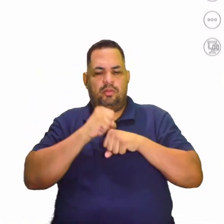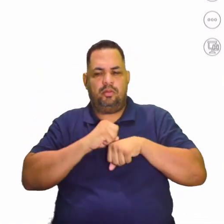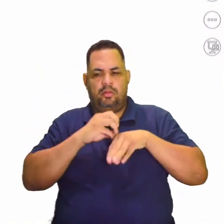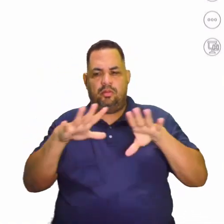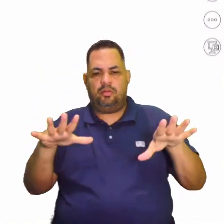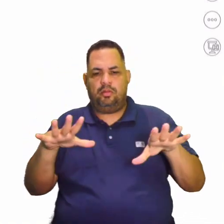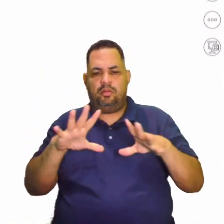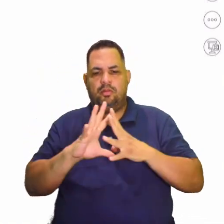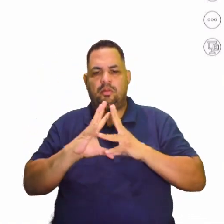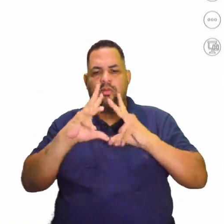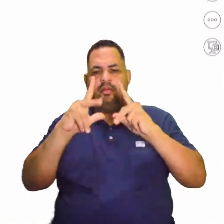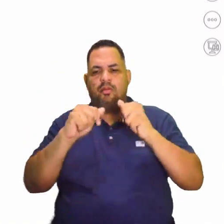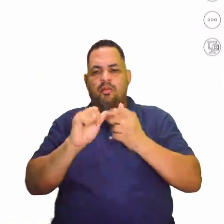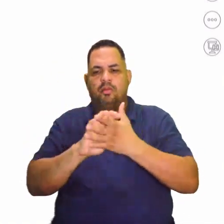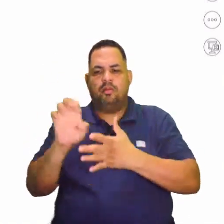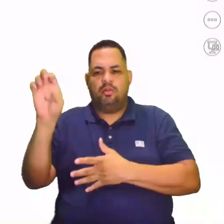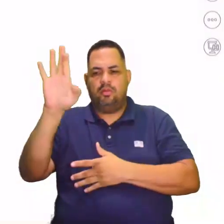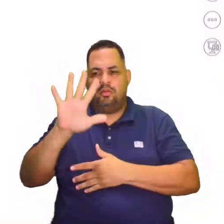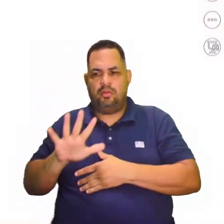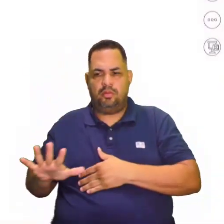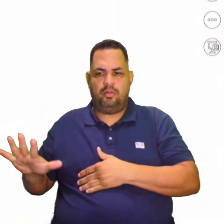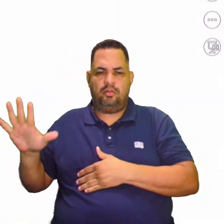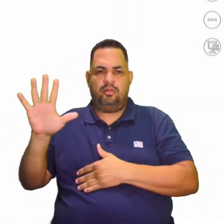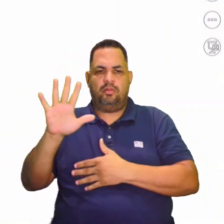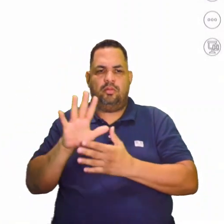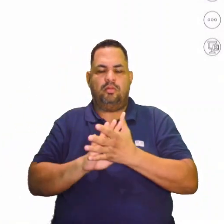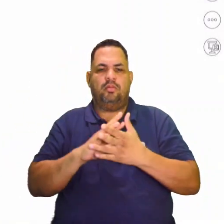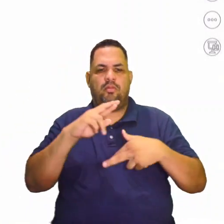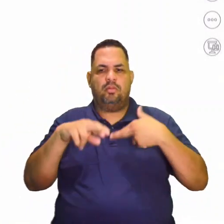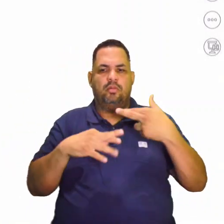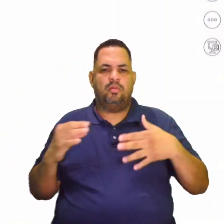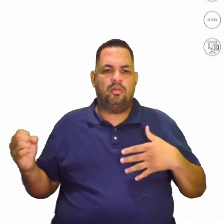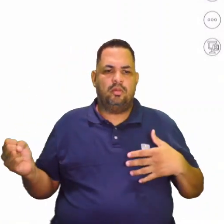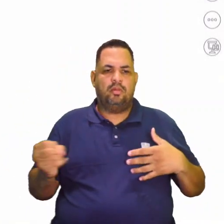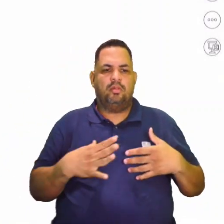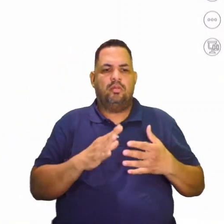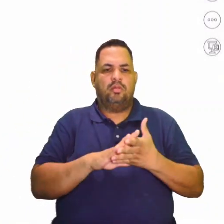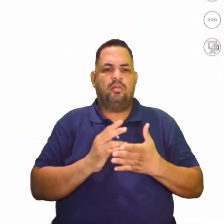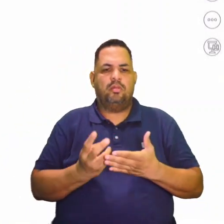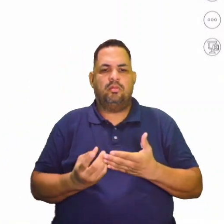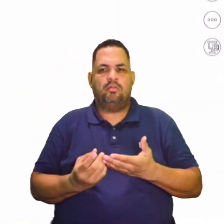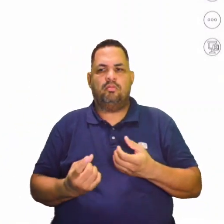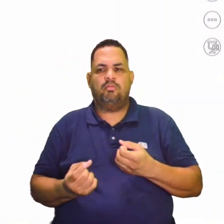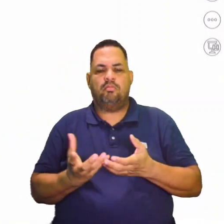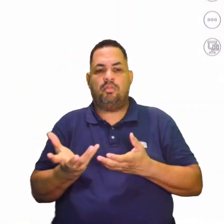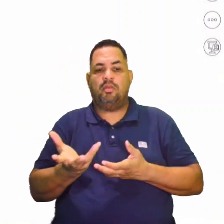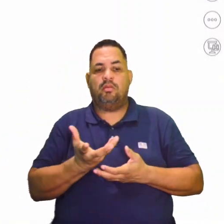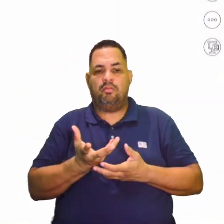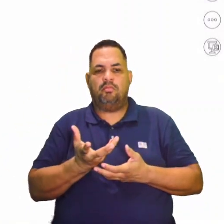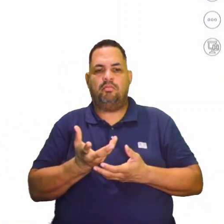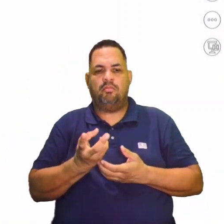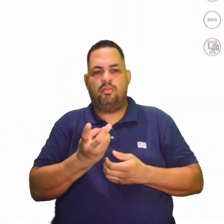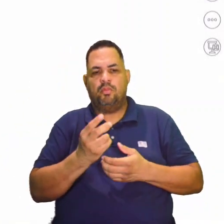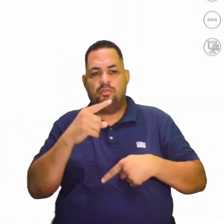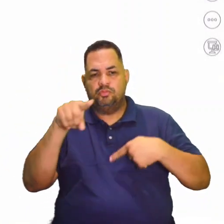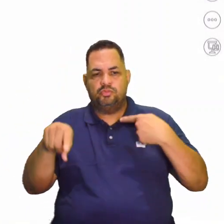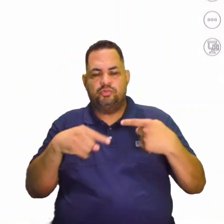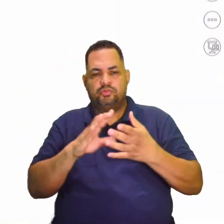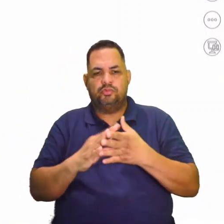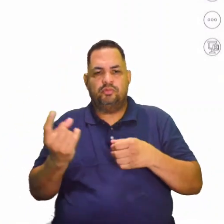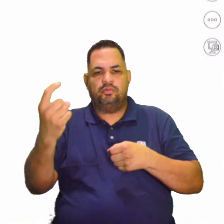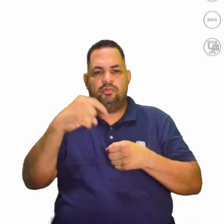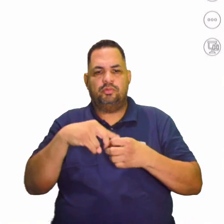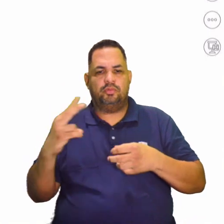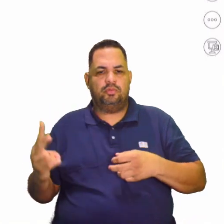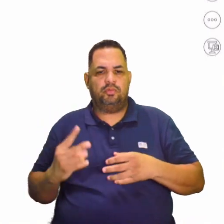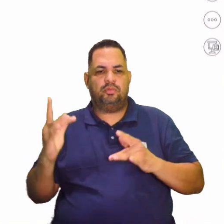espalhou pela Europa. O Renascimento, então, busca o resgate dos valores clássicos,